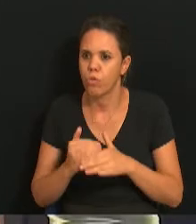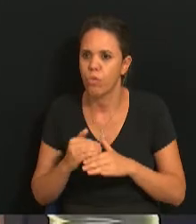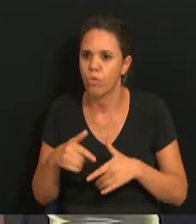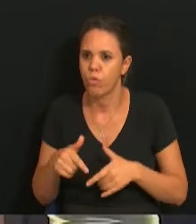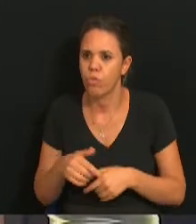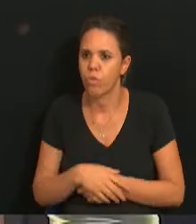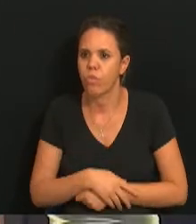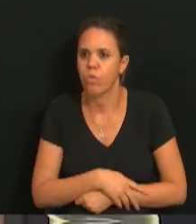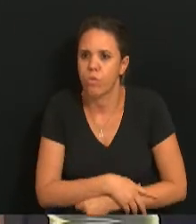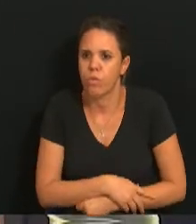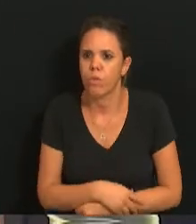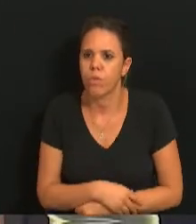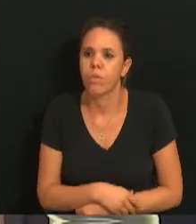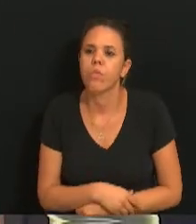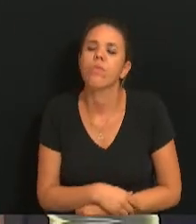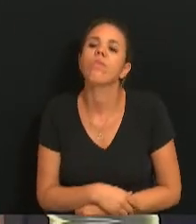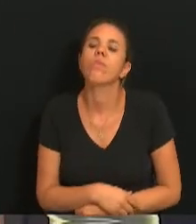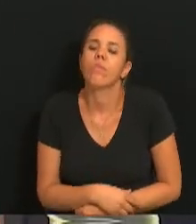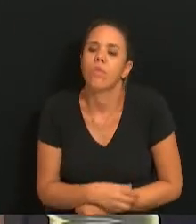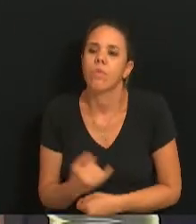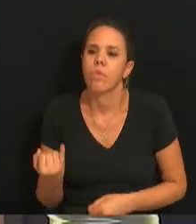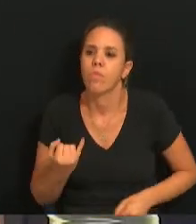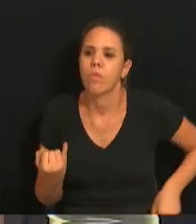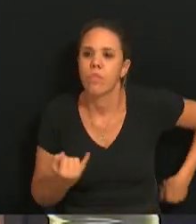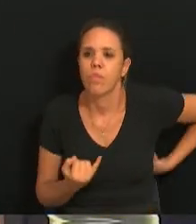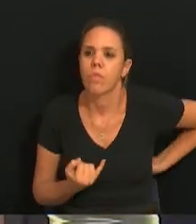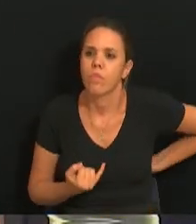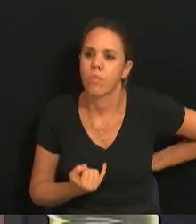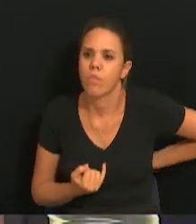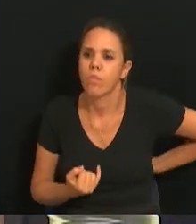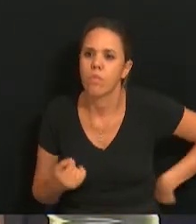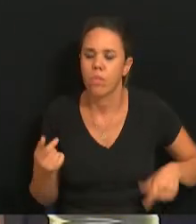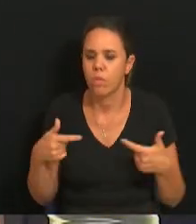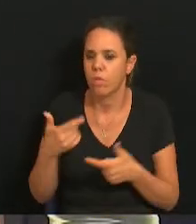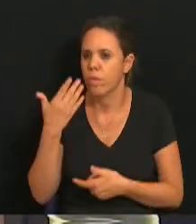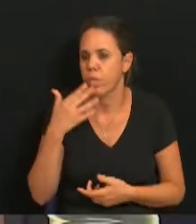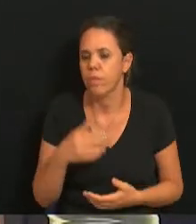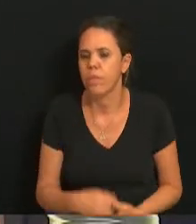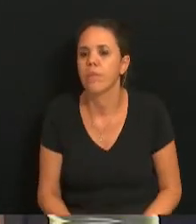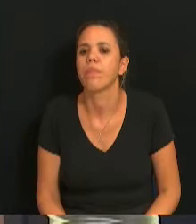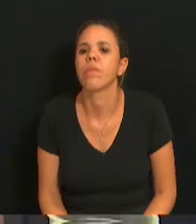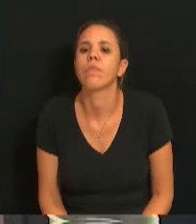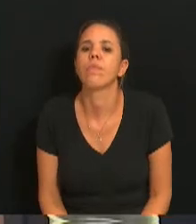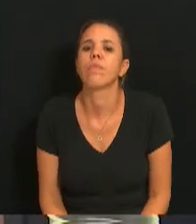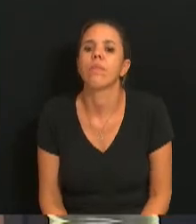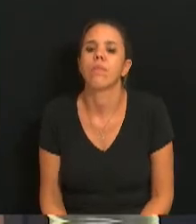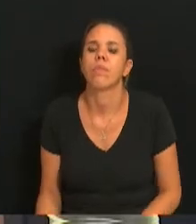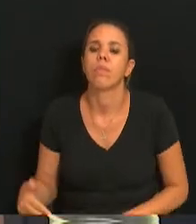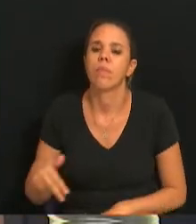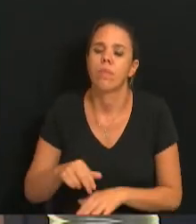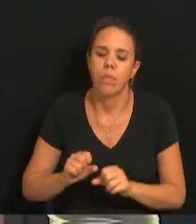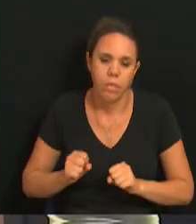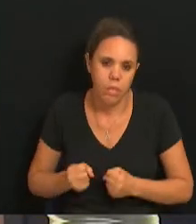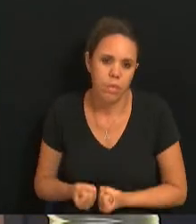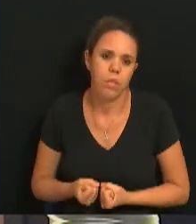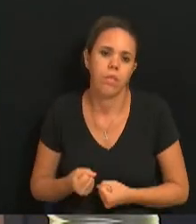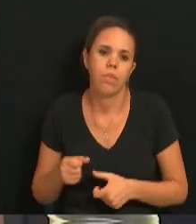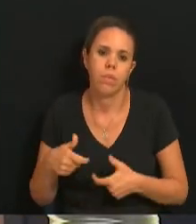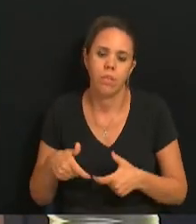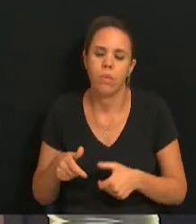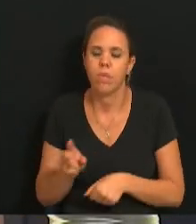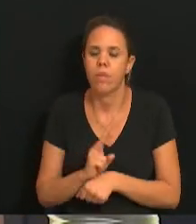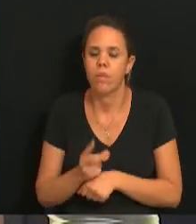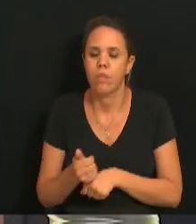eles fazem, tão importantes, tão ricos no trabalho com as crianças. Então, eu estou aqui na defesa do trabalho desses